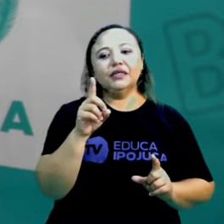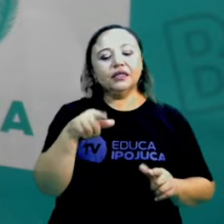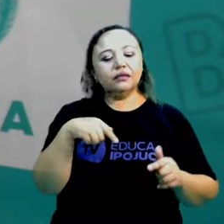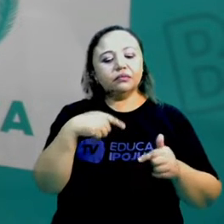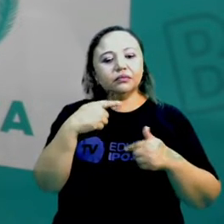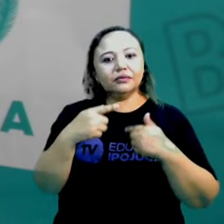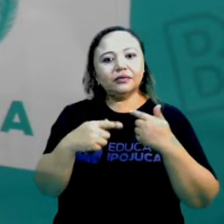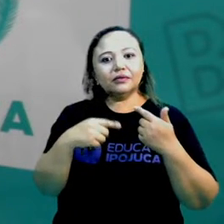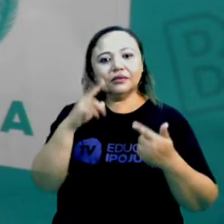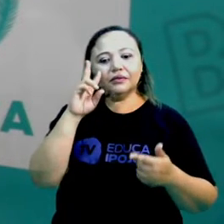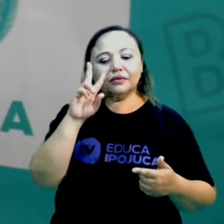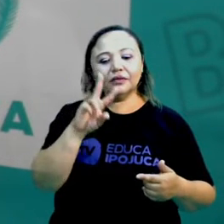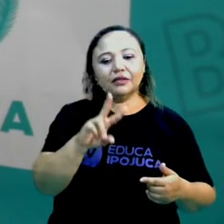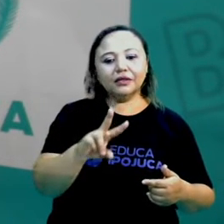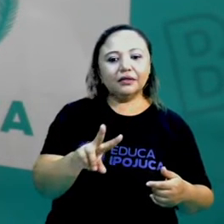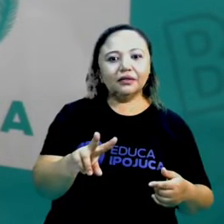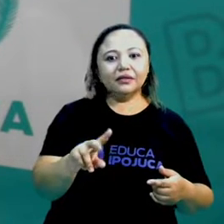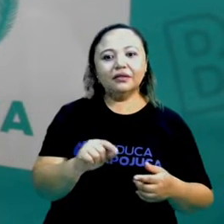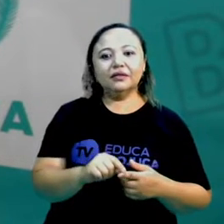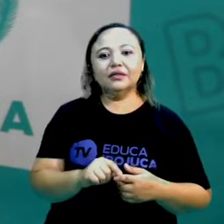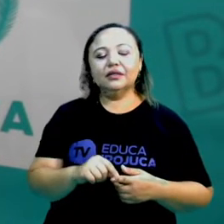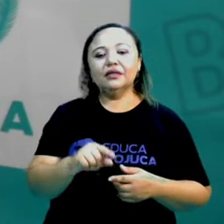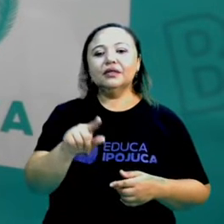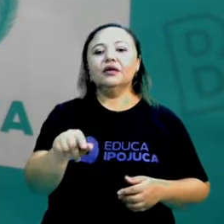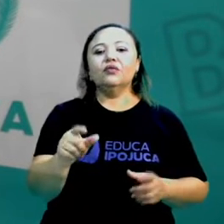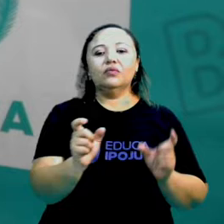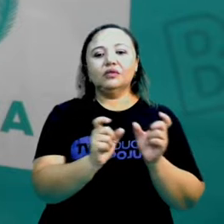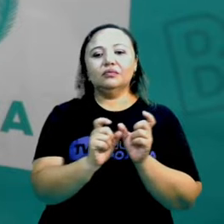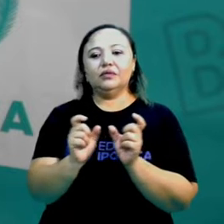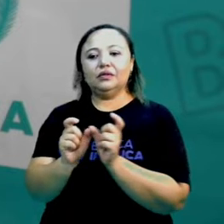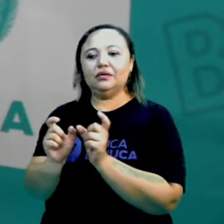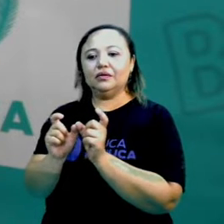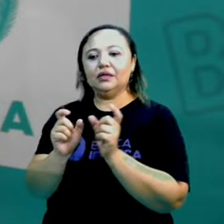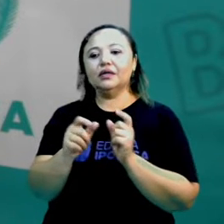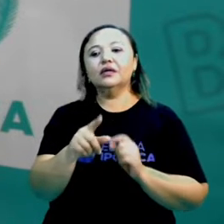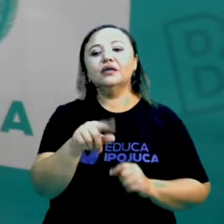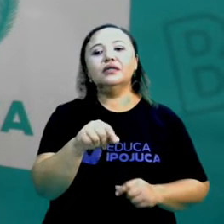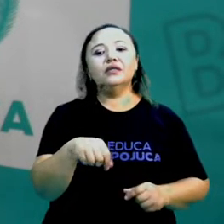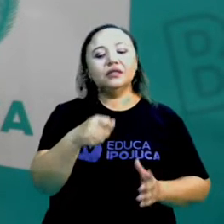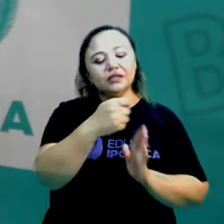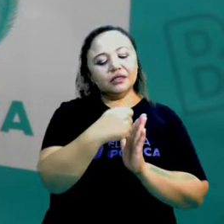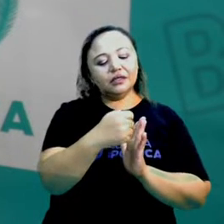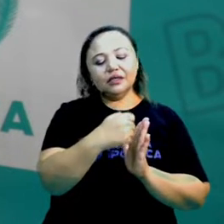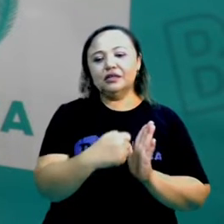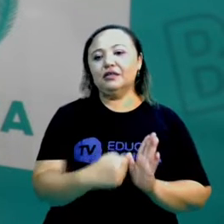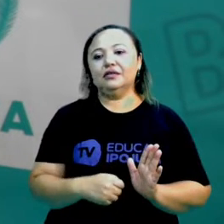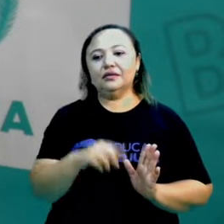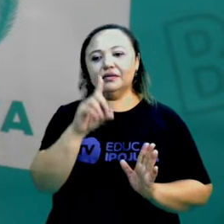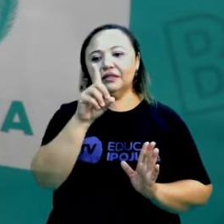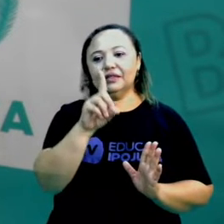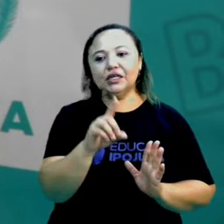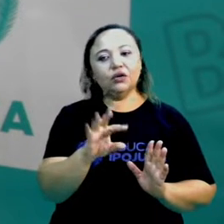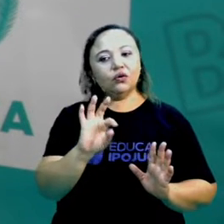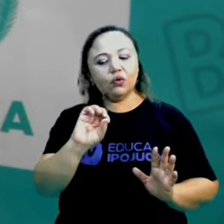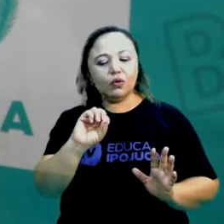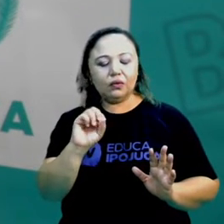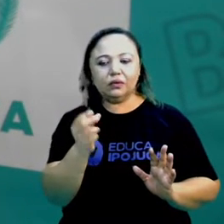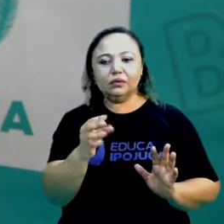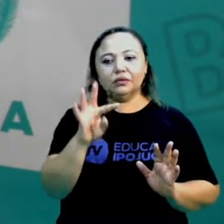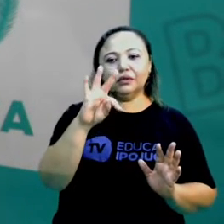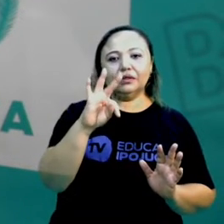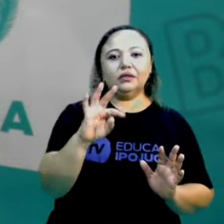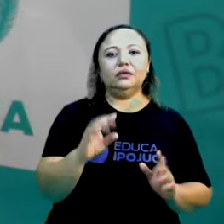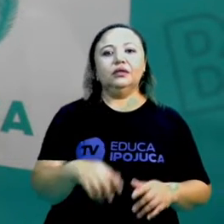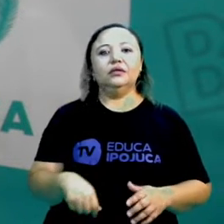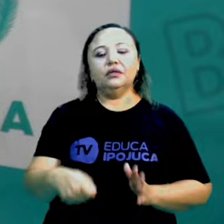palavras escritas, tanto com a letra D como com a letra T. E ao pronunciar algumas